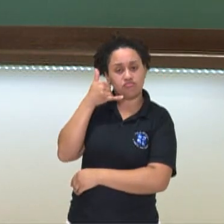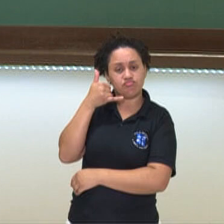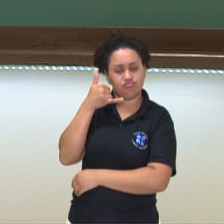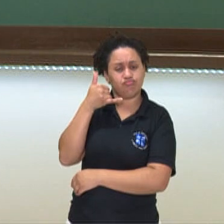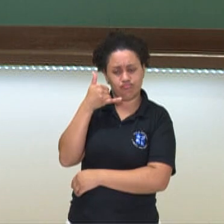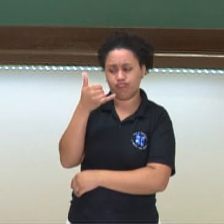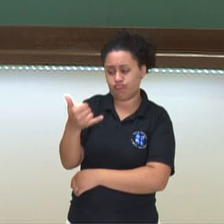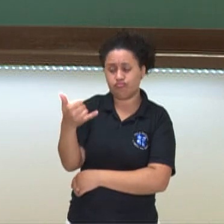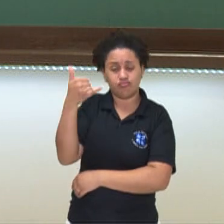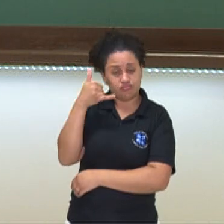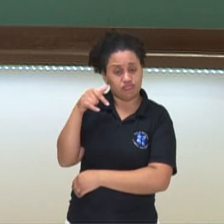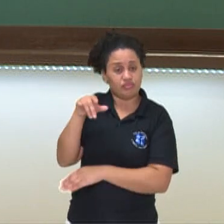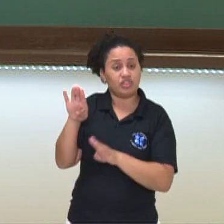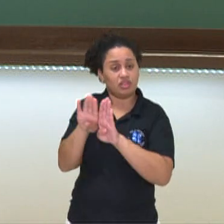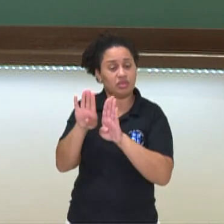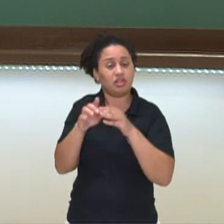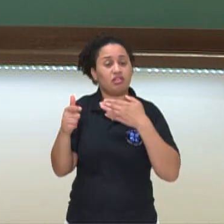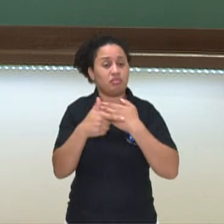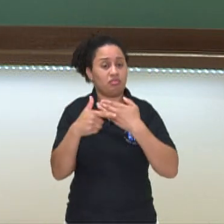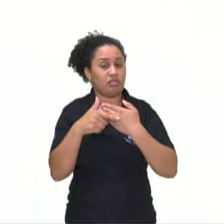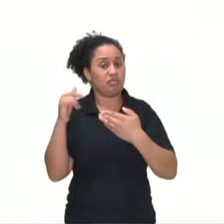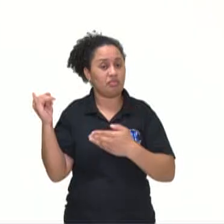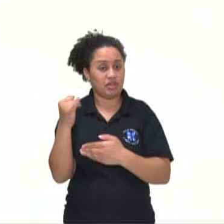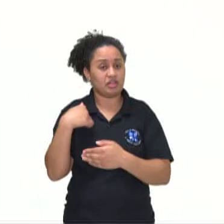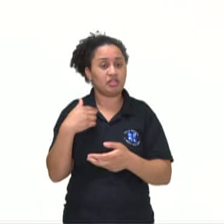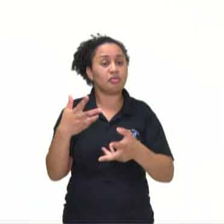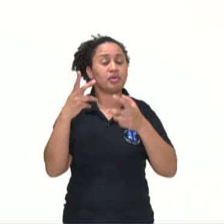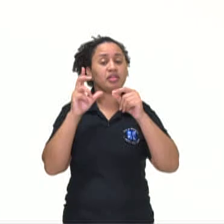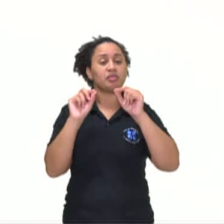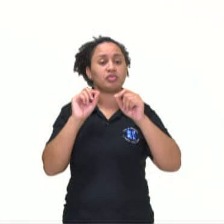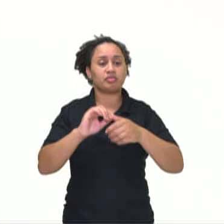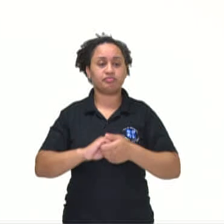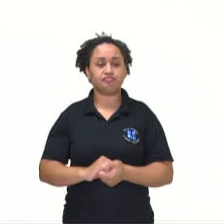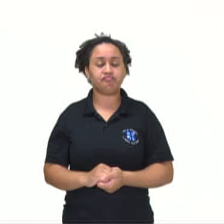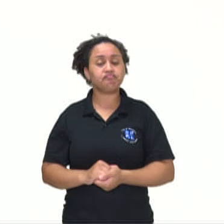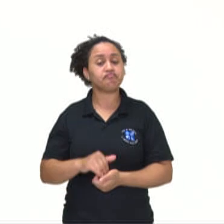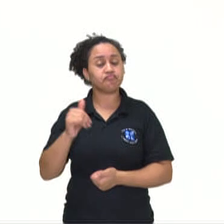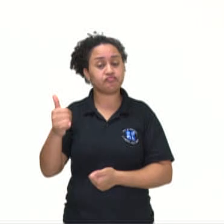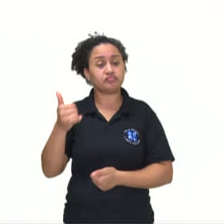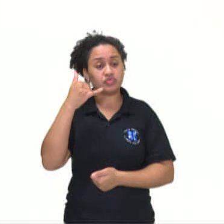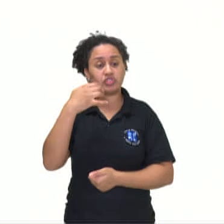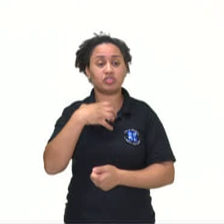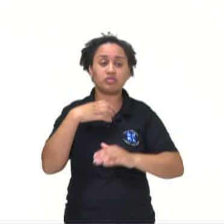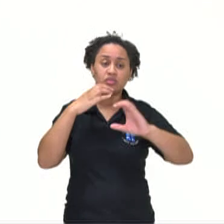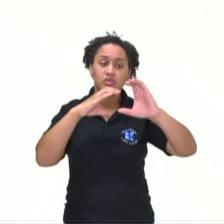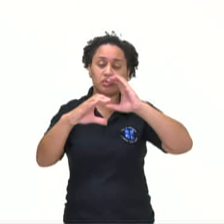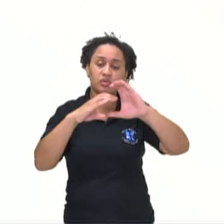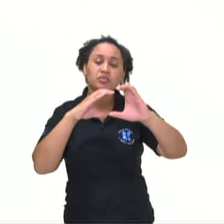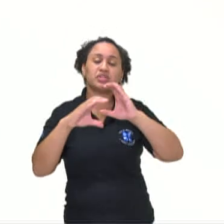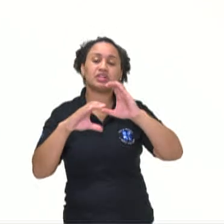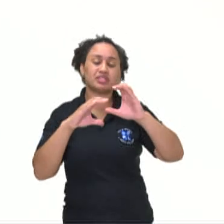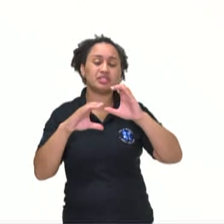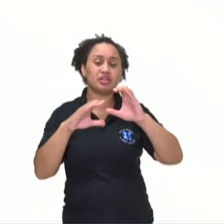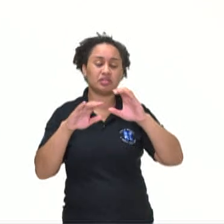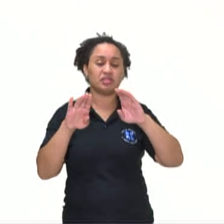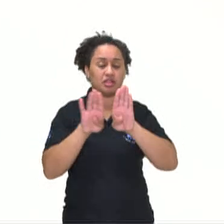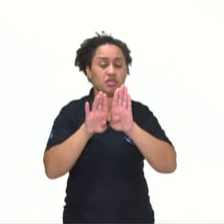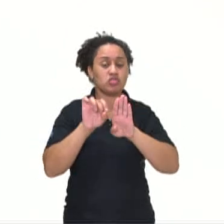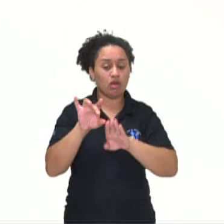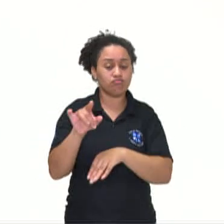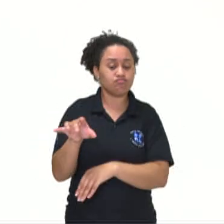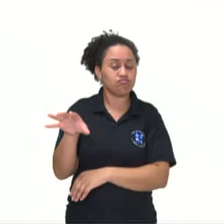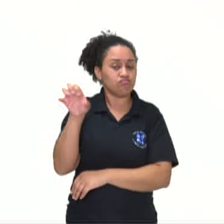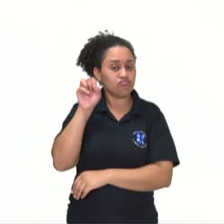também desempenhou um papel fundamental. Olha aqui na tela, Telefone é um meio de comunicação eletroacústico